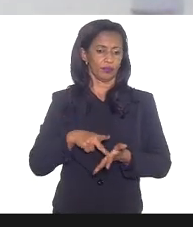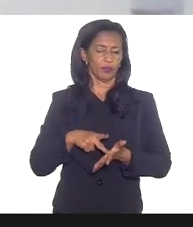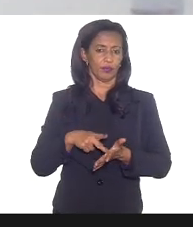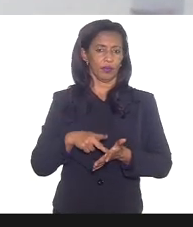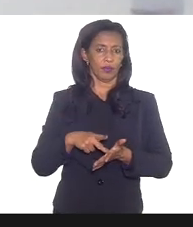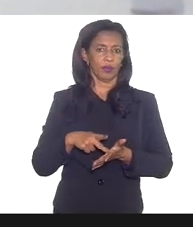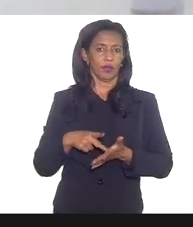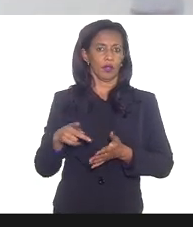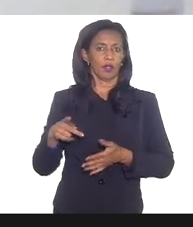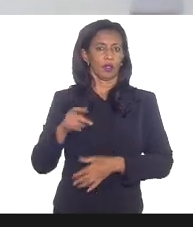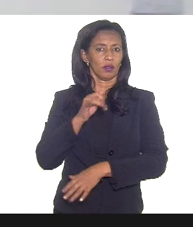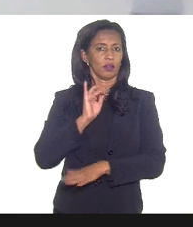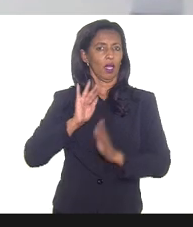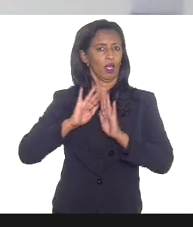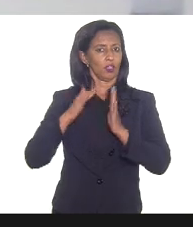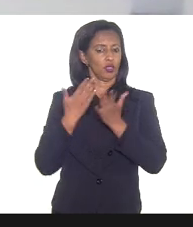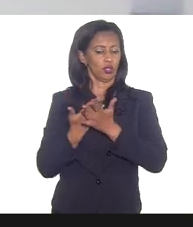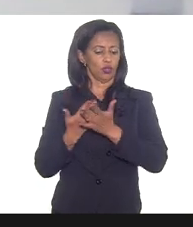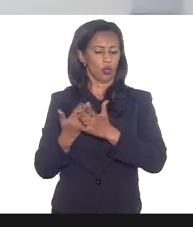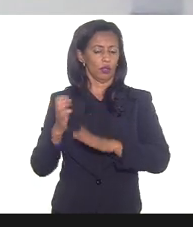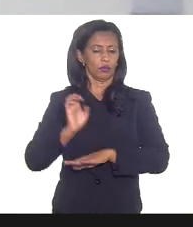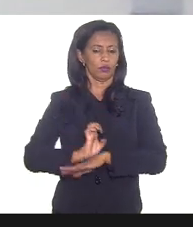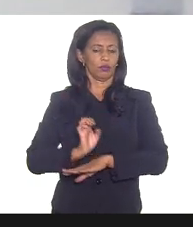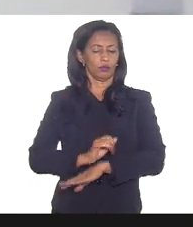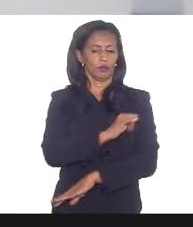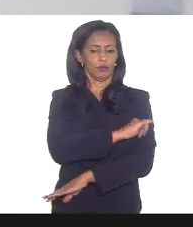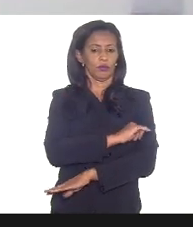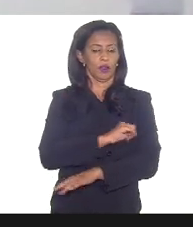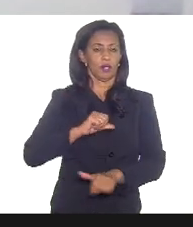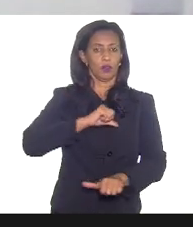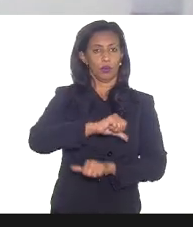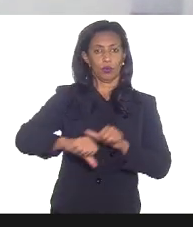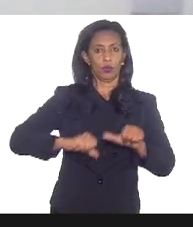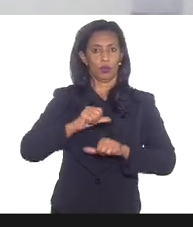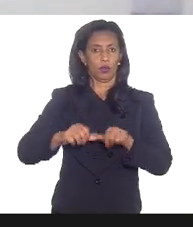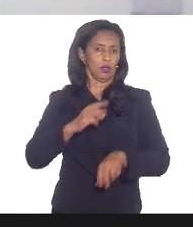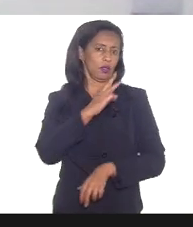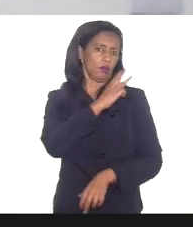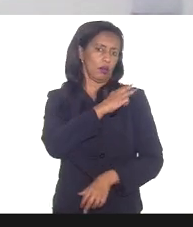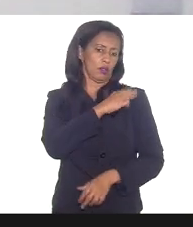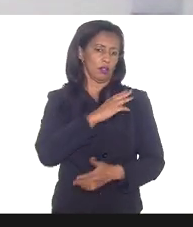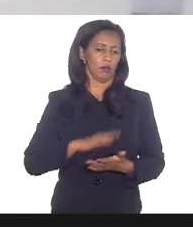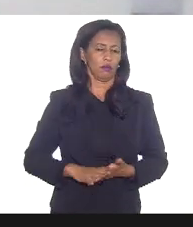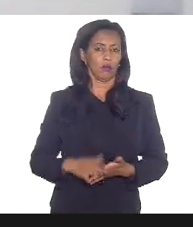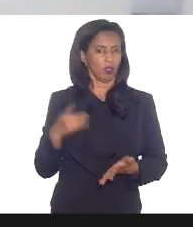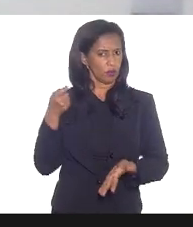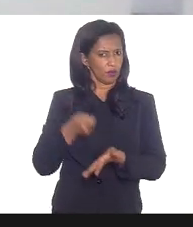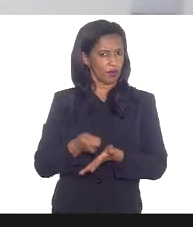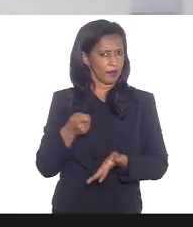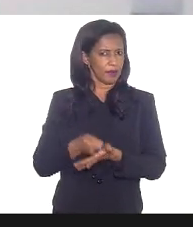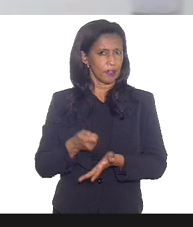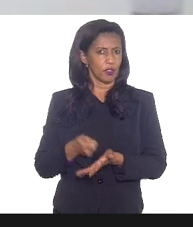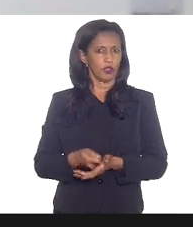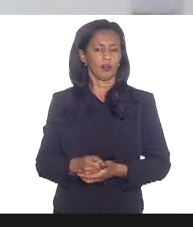rede estadual do Rio de Janeiro diante aí dessas mudanças no ensino médio. Então, a gente, né, vai insistir nessa